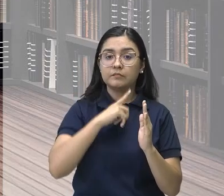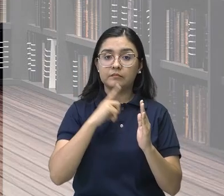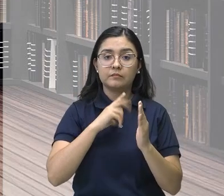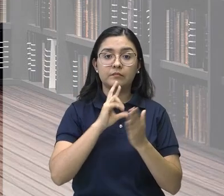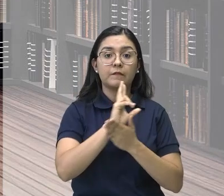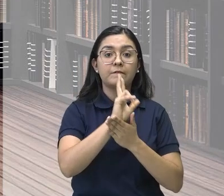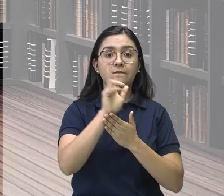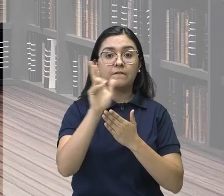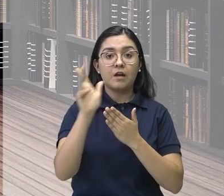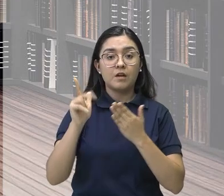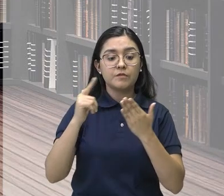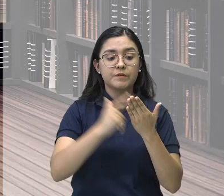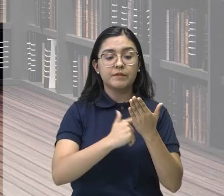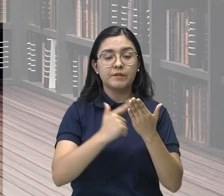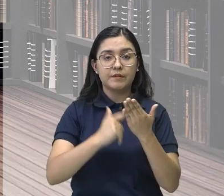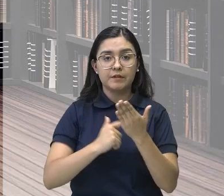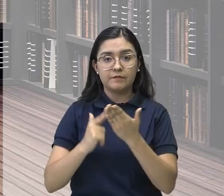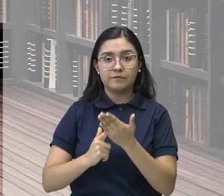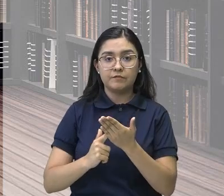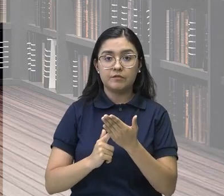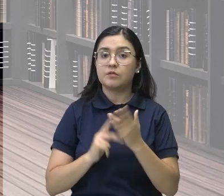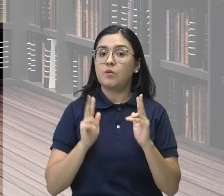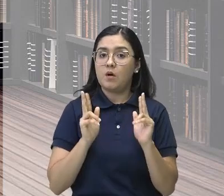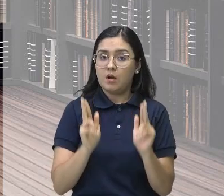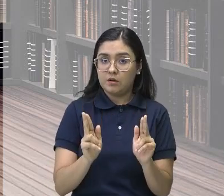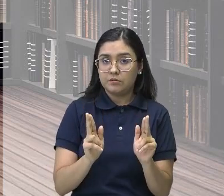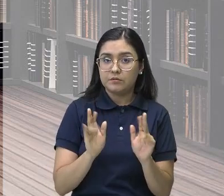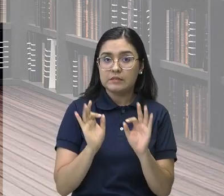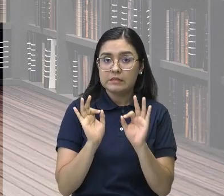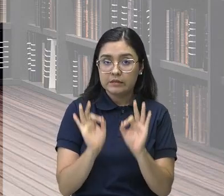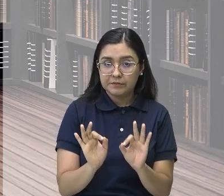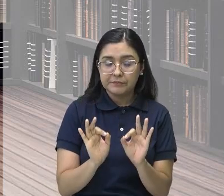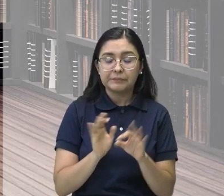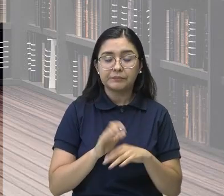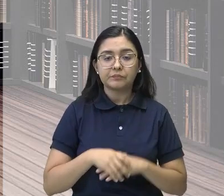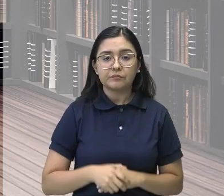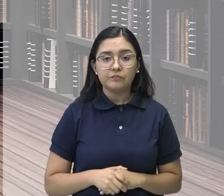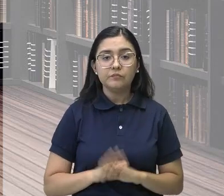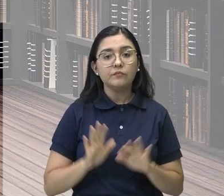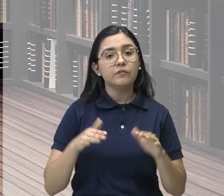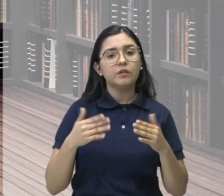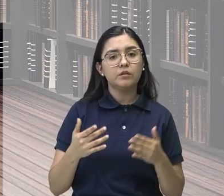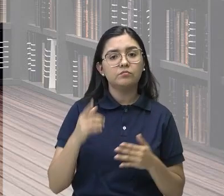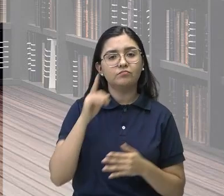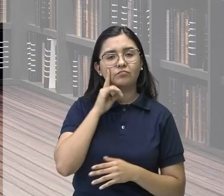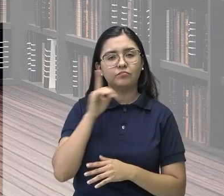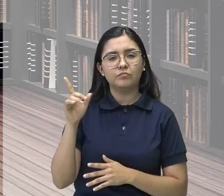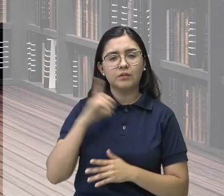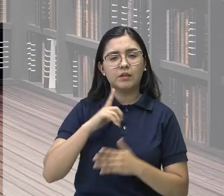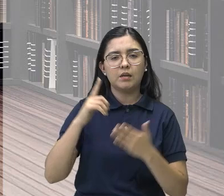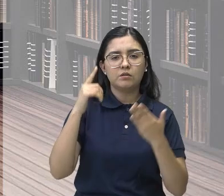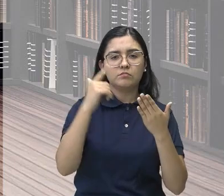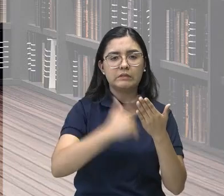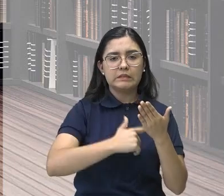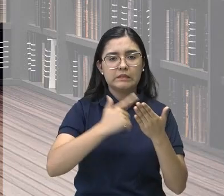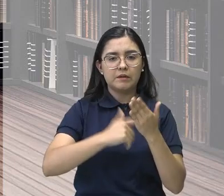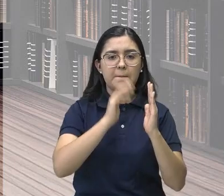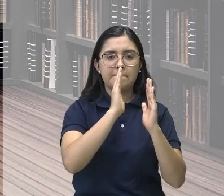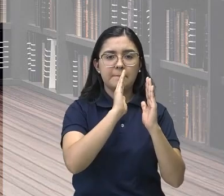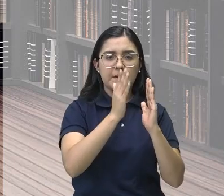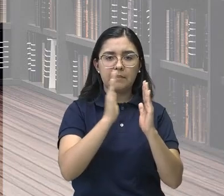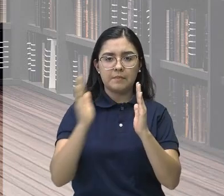vários livros iguais, certo? Então, já que temos vários livros iguais, vamos falar da